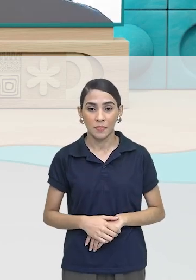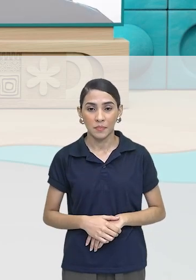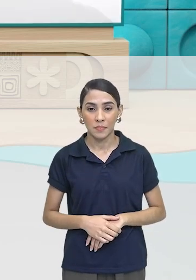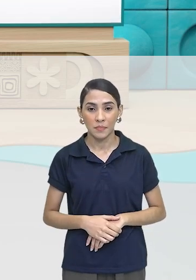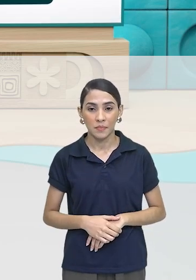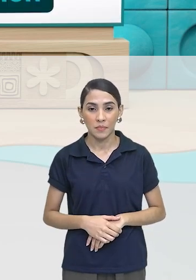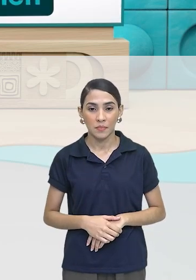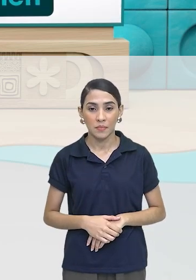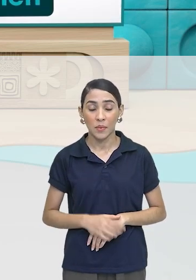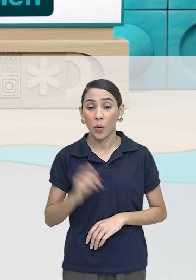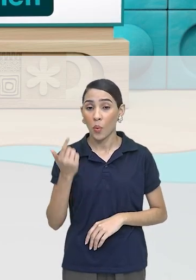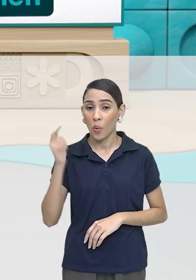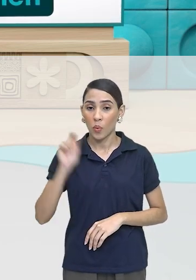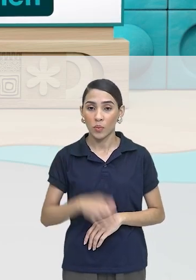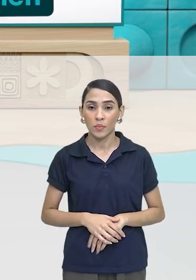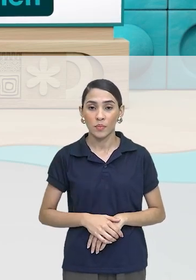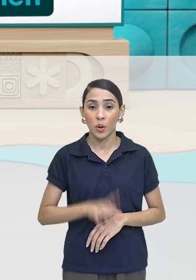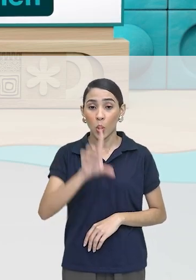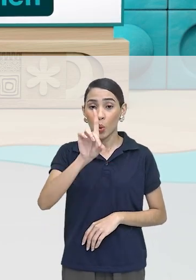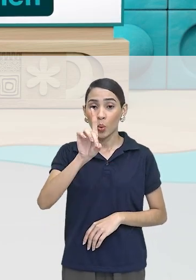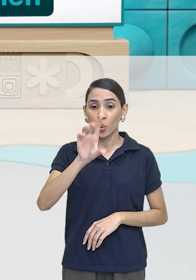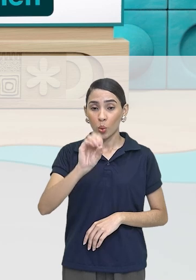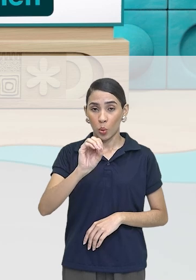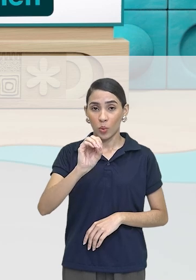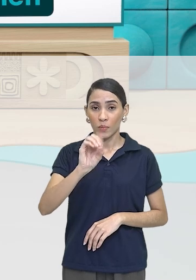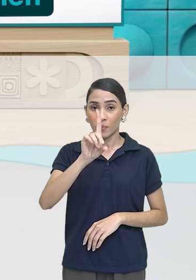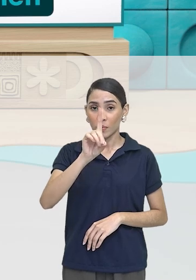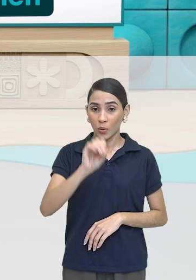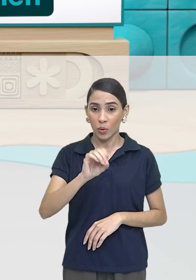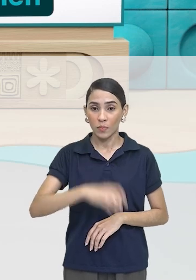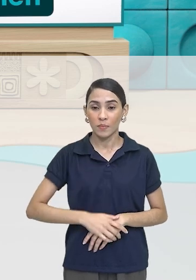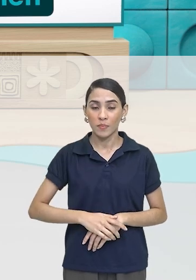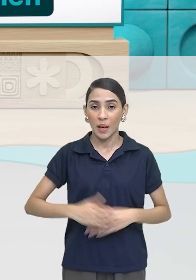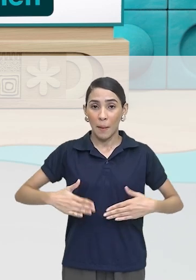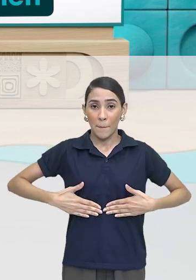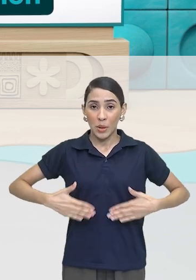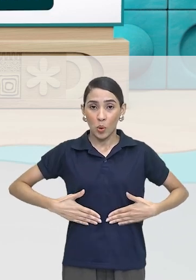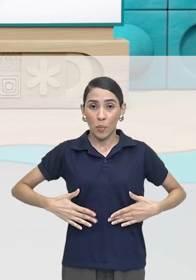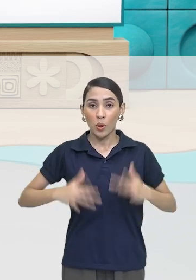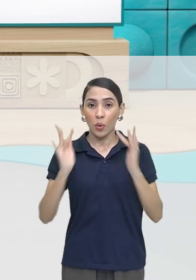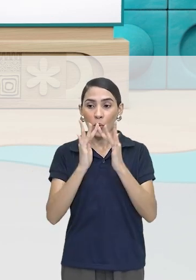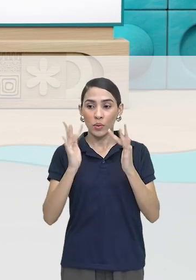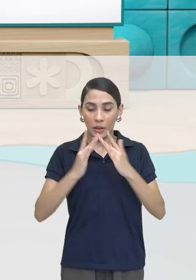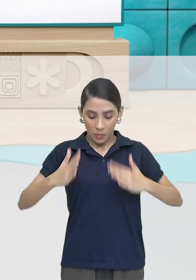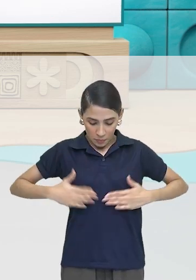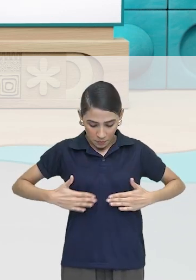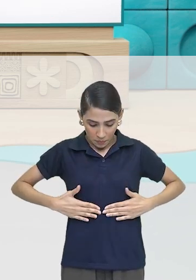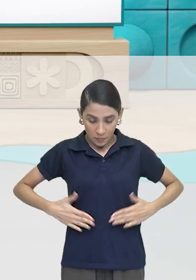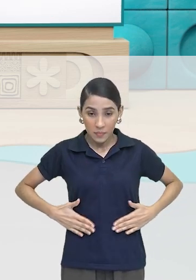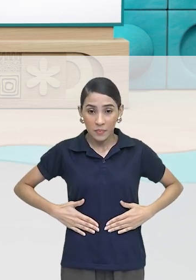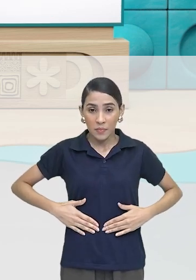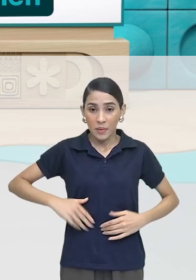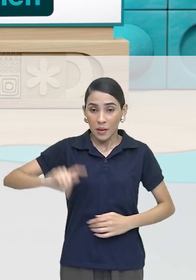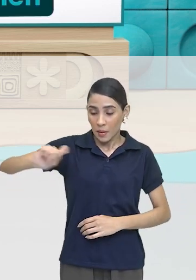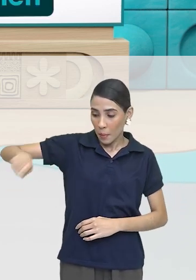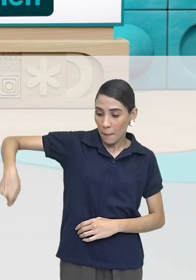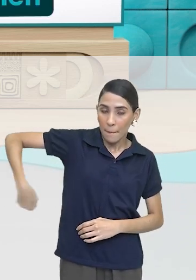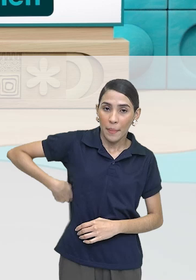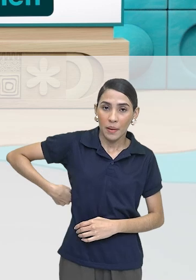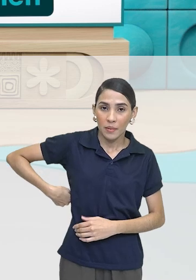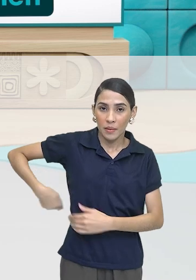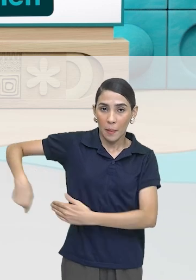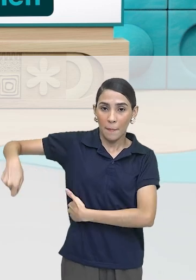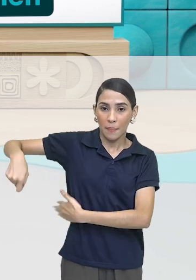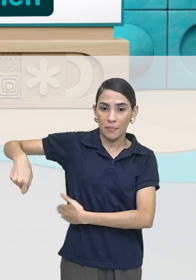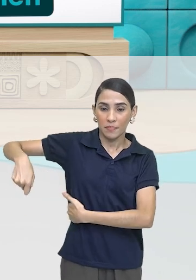ver aí um outro golpe, é o do, que é o golpe do abdômen, que é na lateral. Daqui